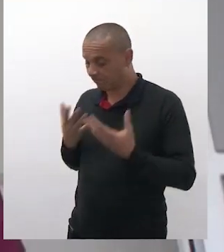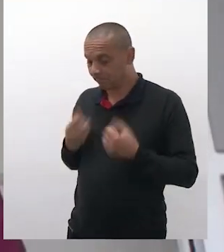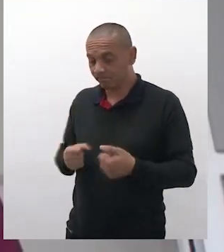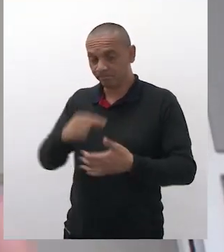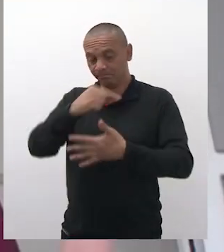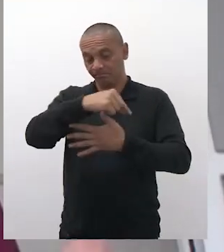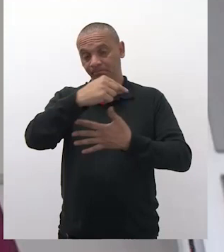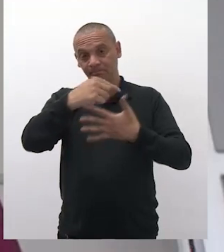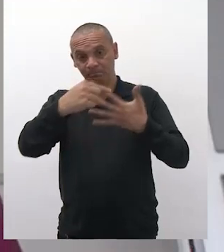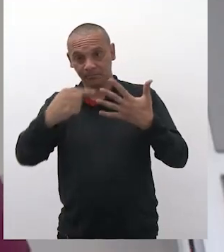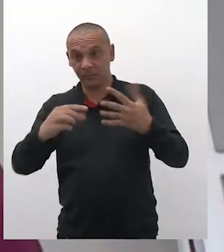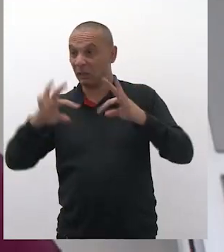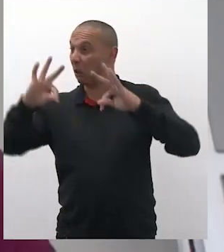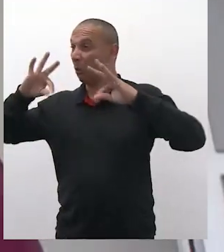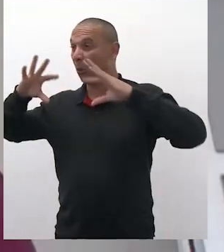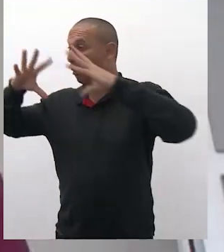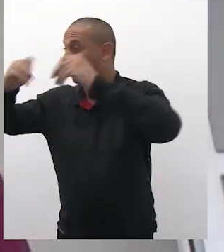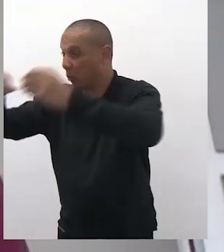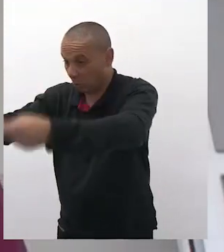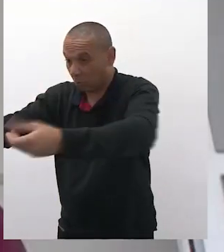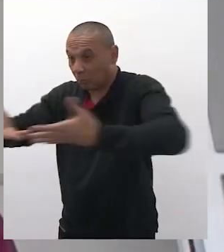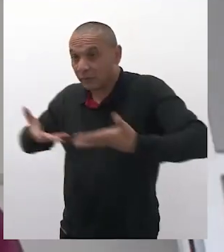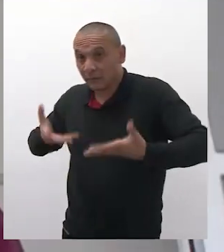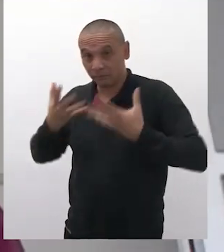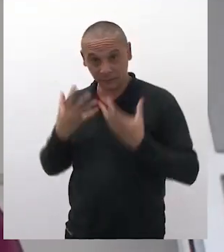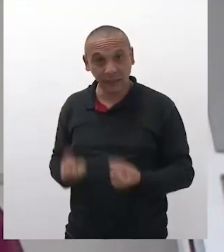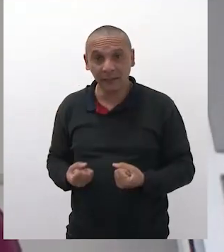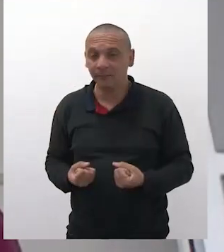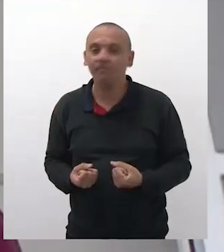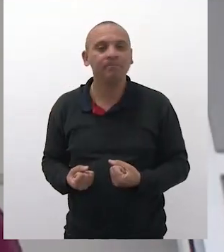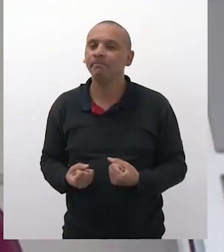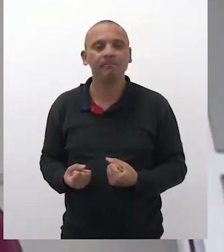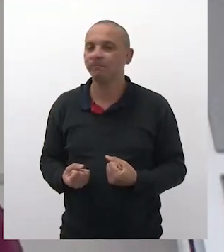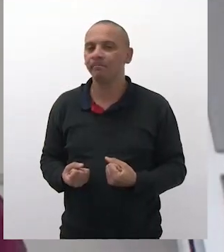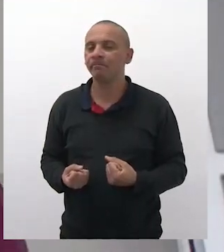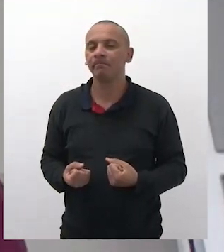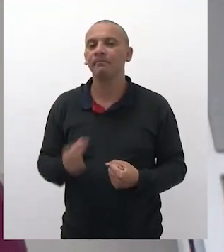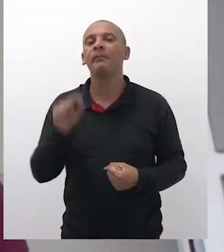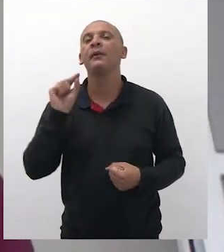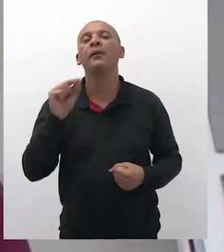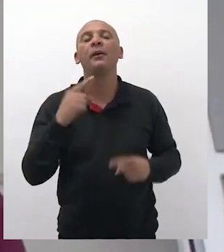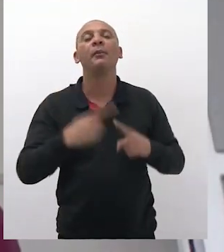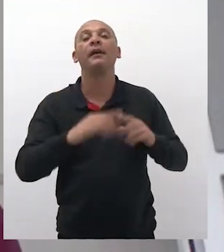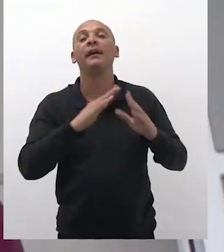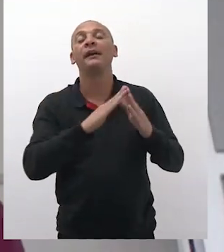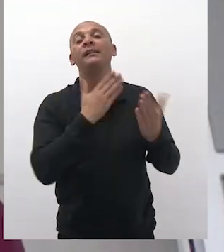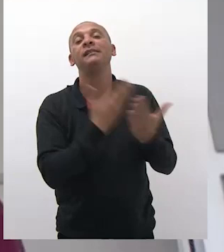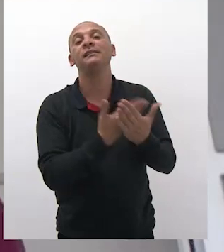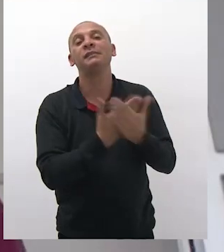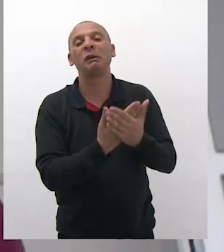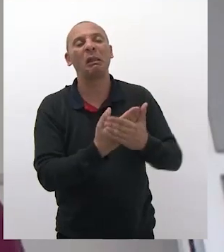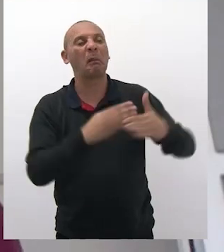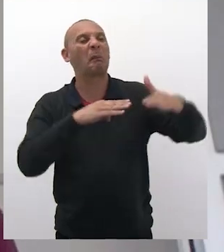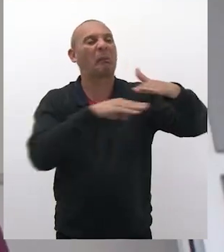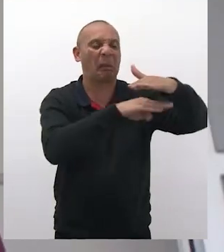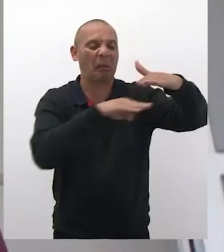não recebemos tudo que as pessoas querem doar para nós, porque a escola não é um